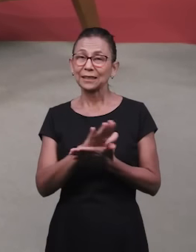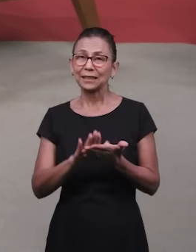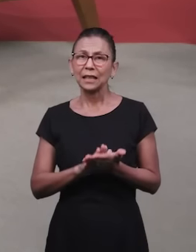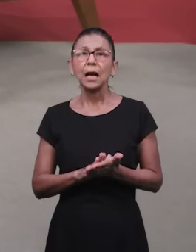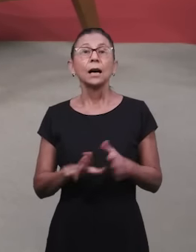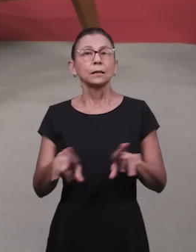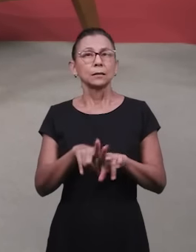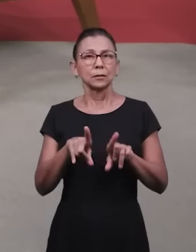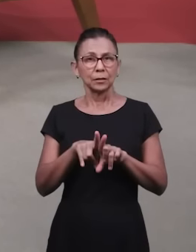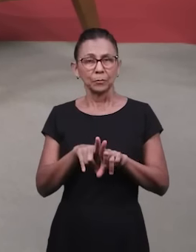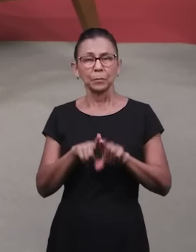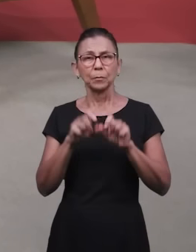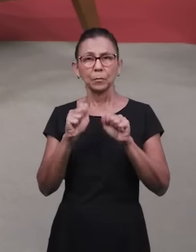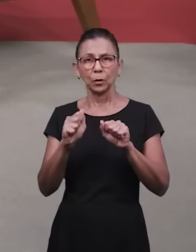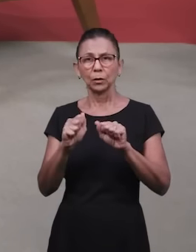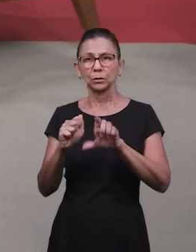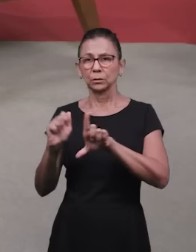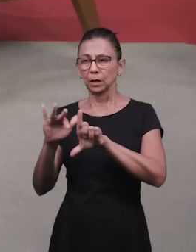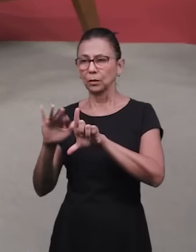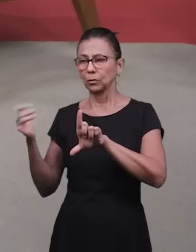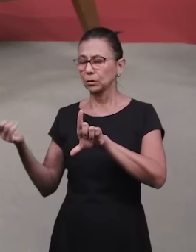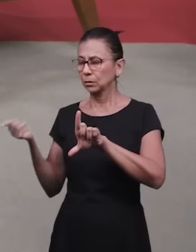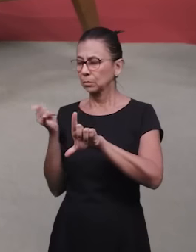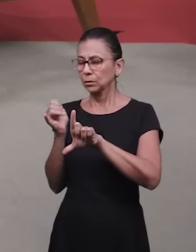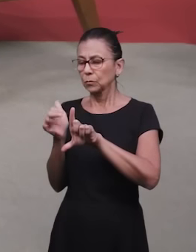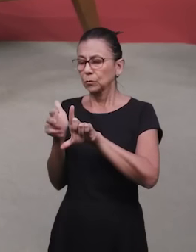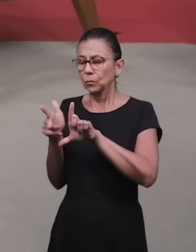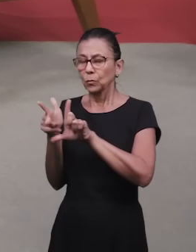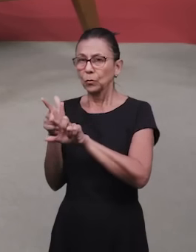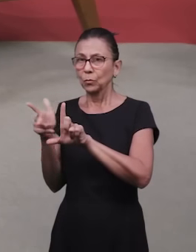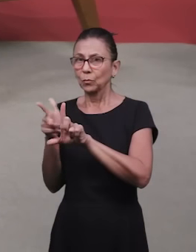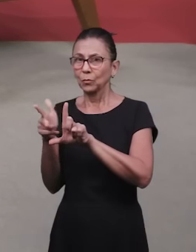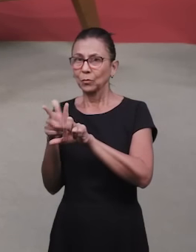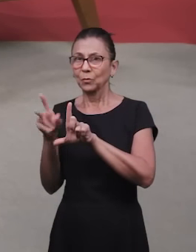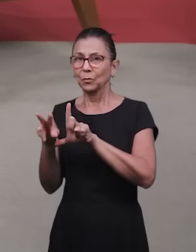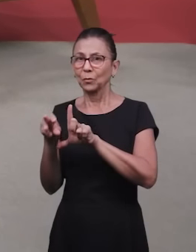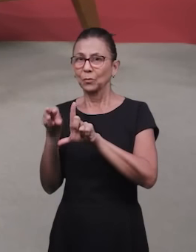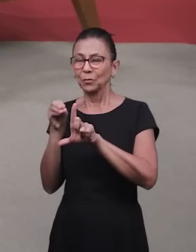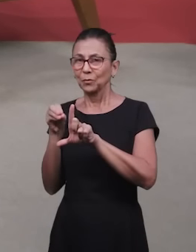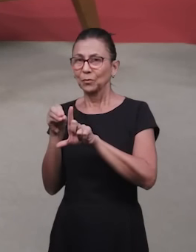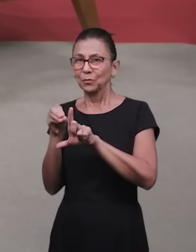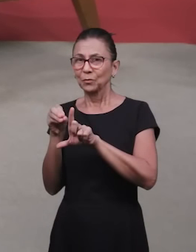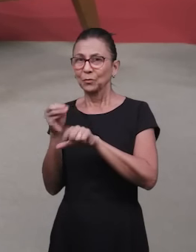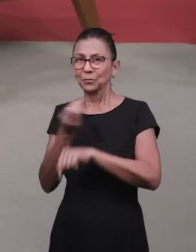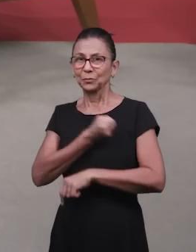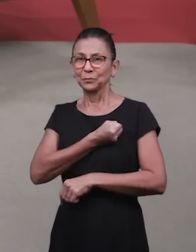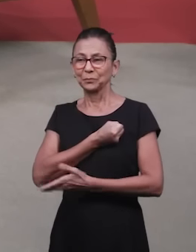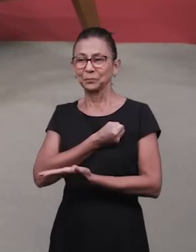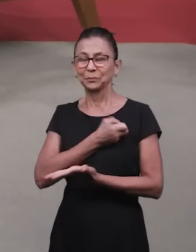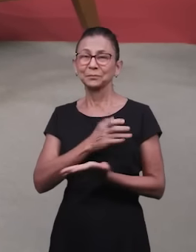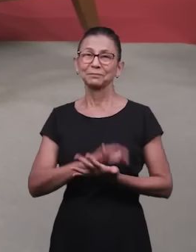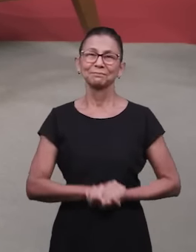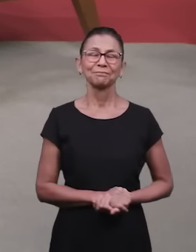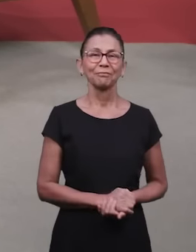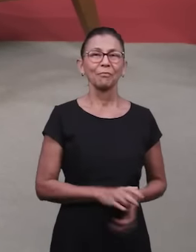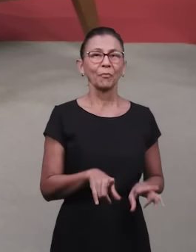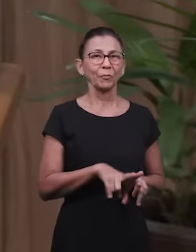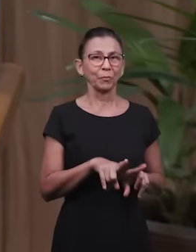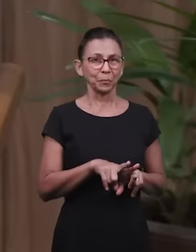pode apontar a câmera do seu celular para o QR Code, que está aí ao lado do número, e o seu aparelho já vai ser redirecionado para esta